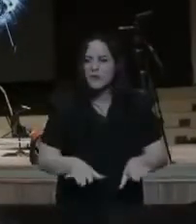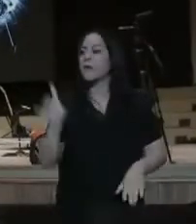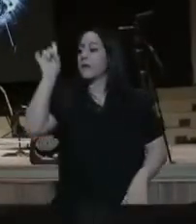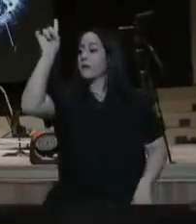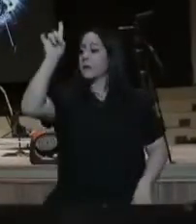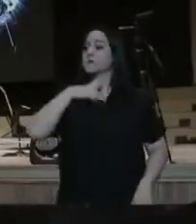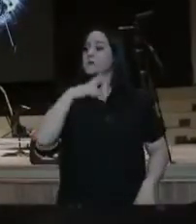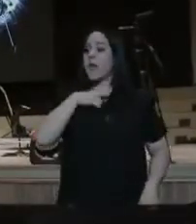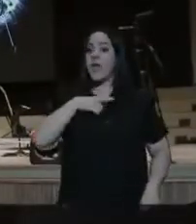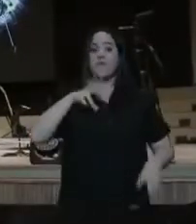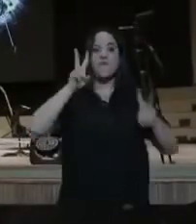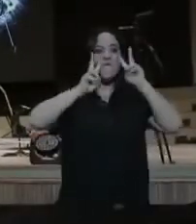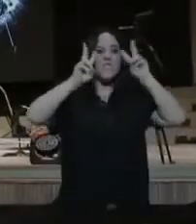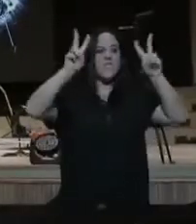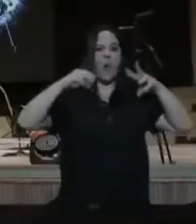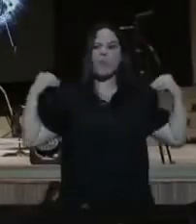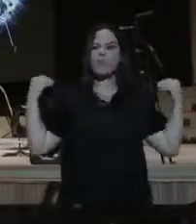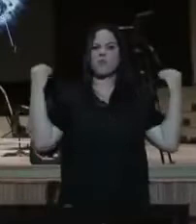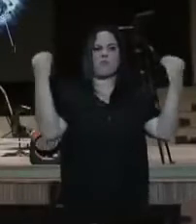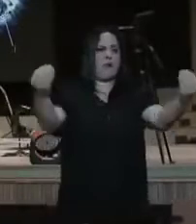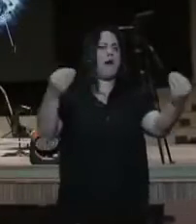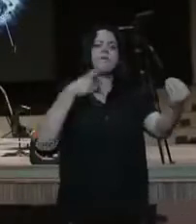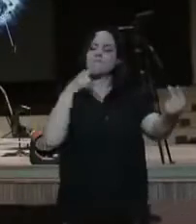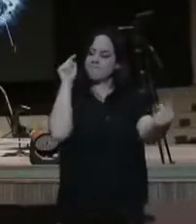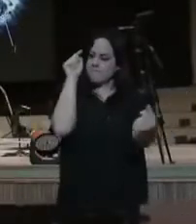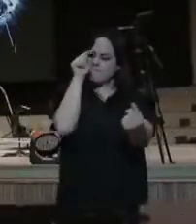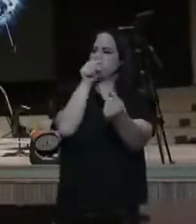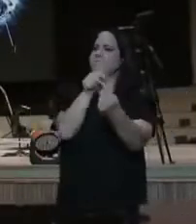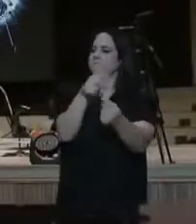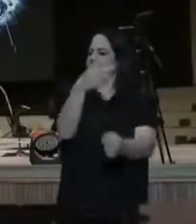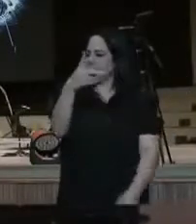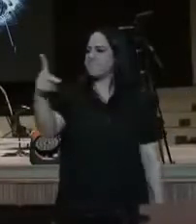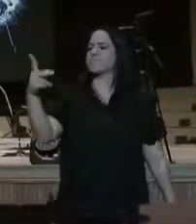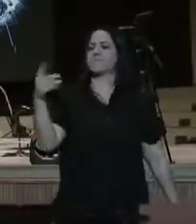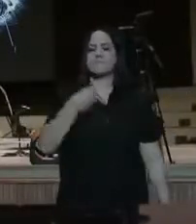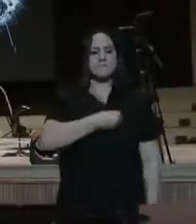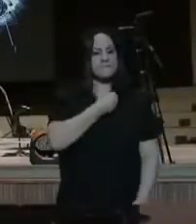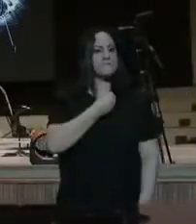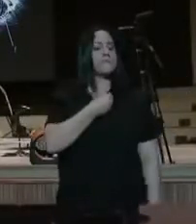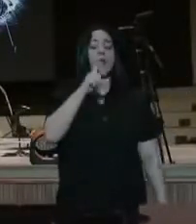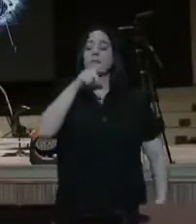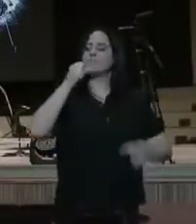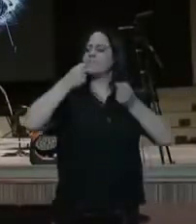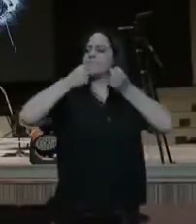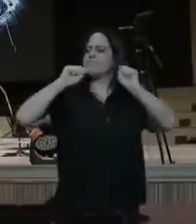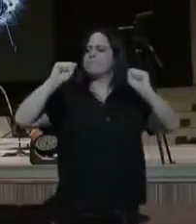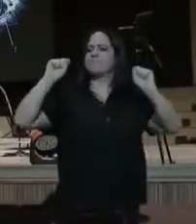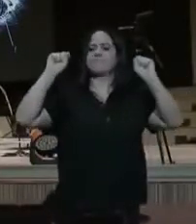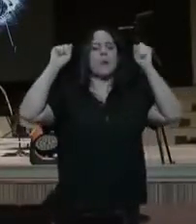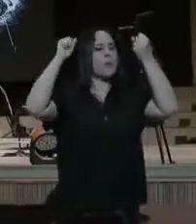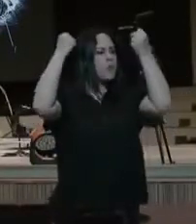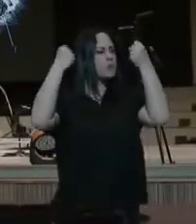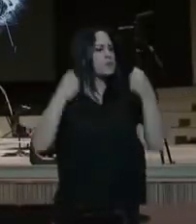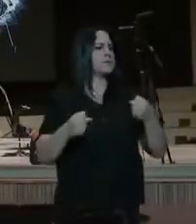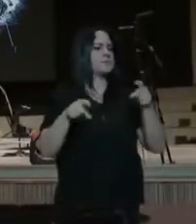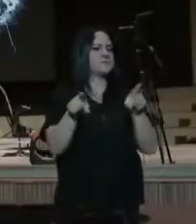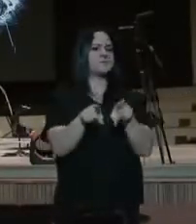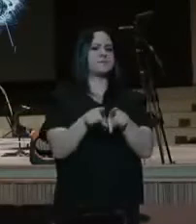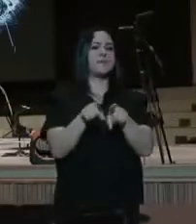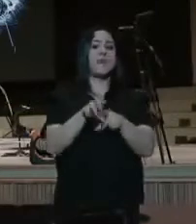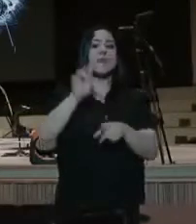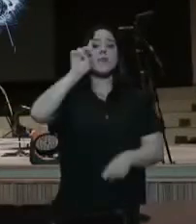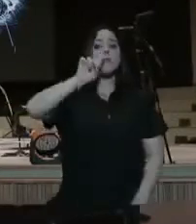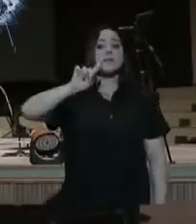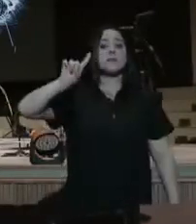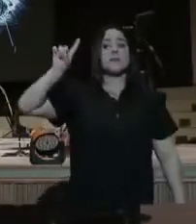visão para te dar ele tem um propósito para a sua vida que é grande poderoso deus está